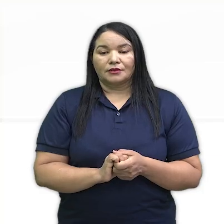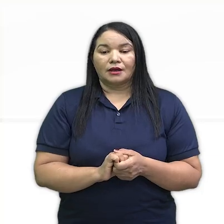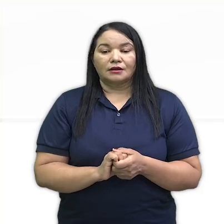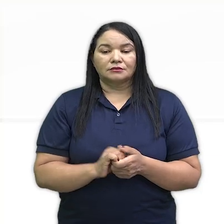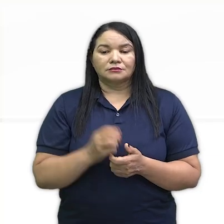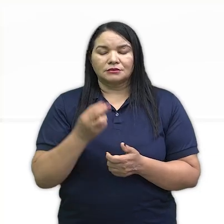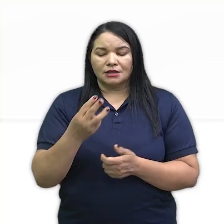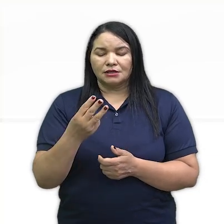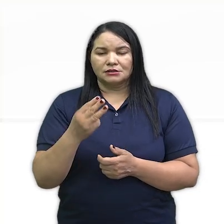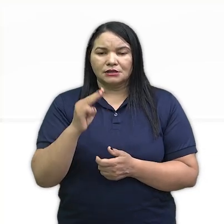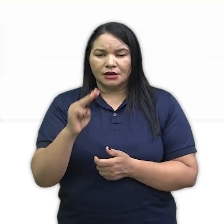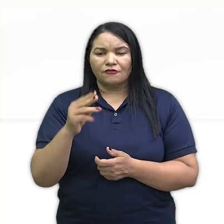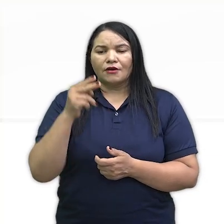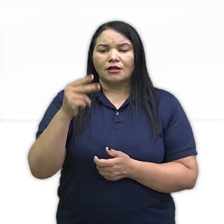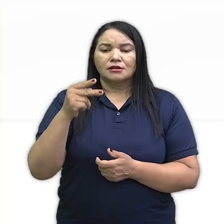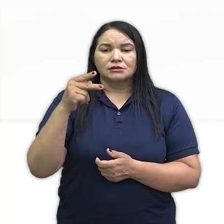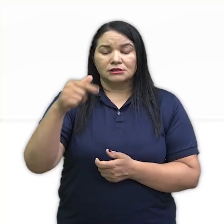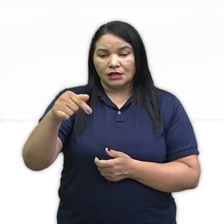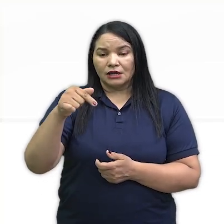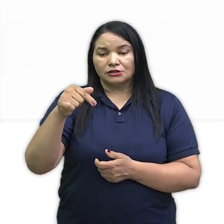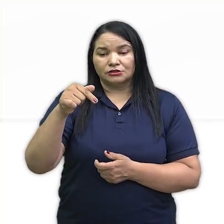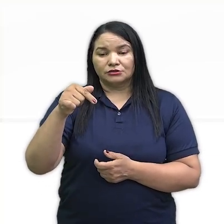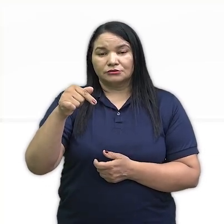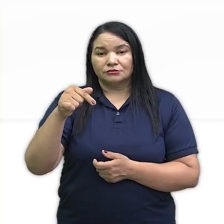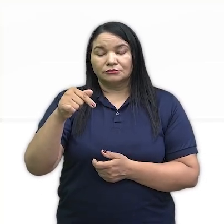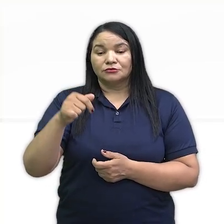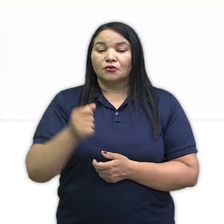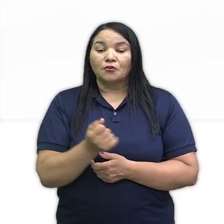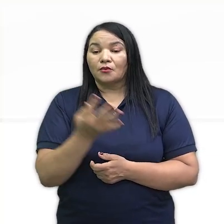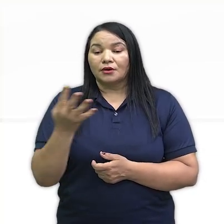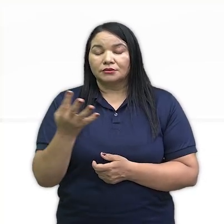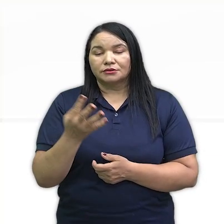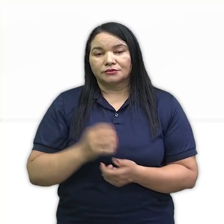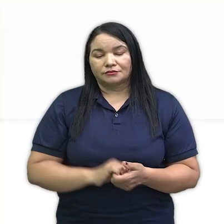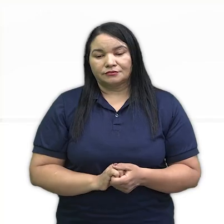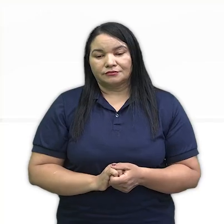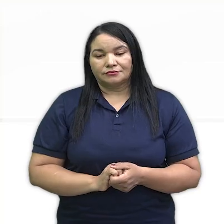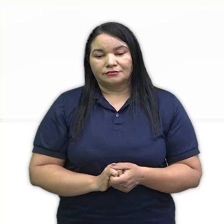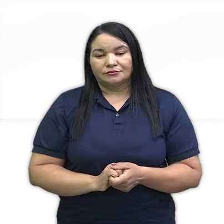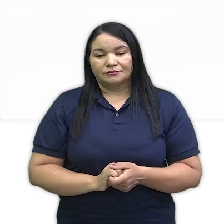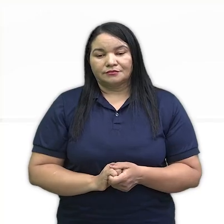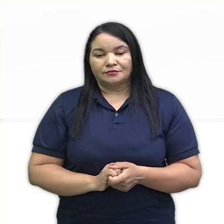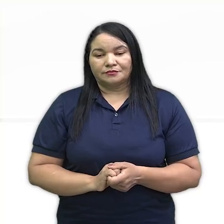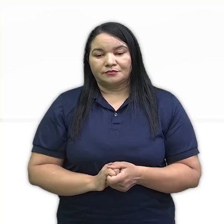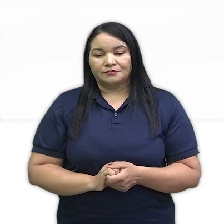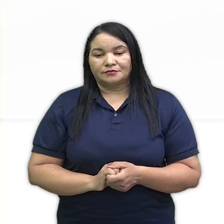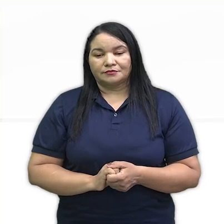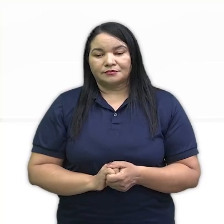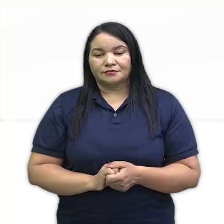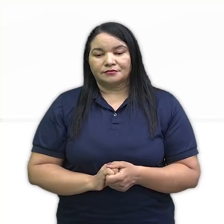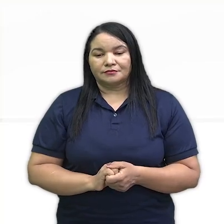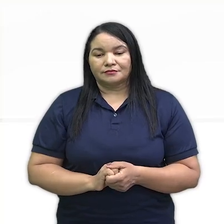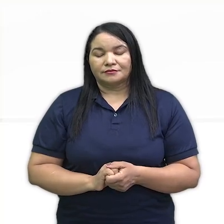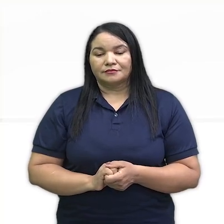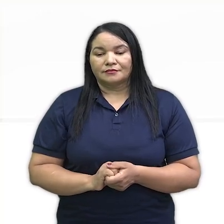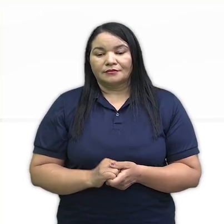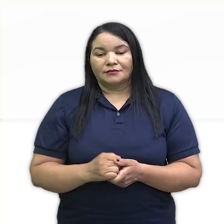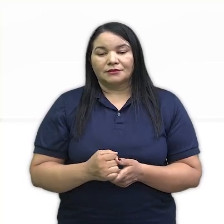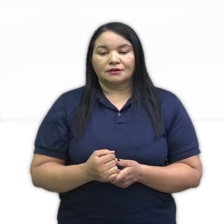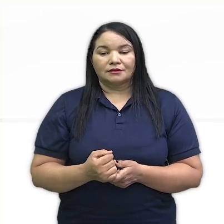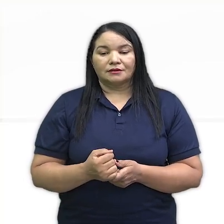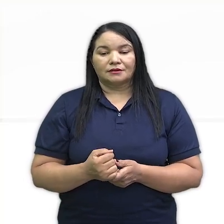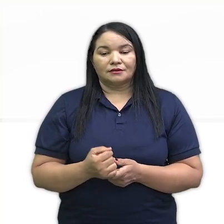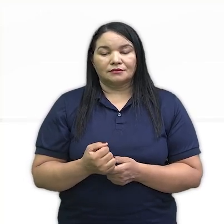3 elevado à sétima potência, né? 3 vezes 3 vezes 3 vezes 3, claro que eu já calculei. 3